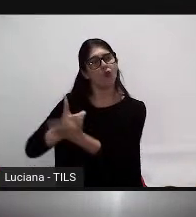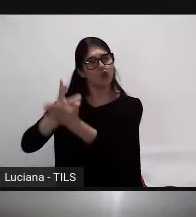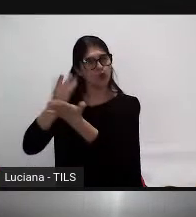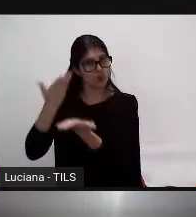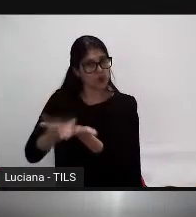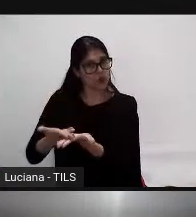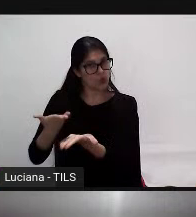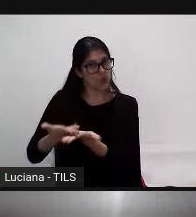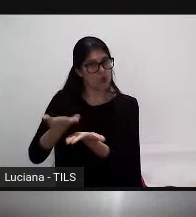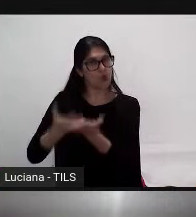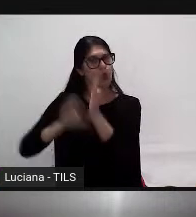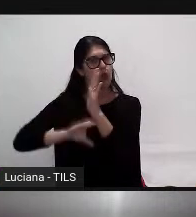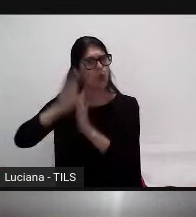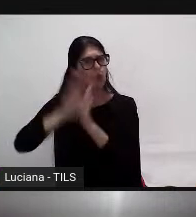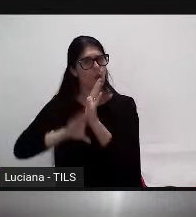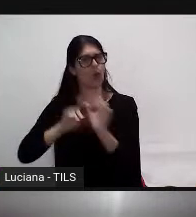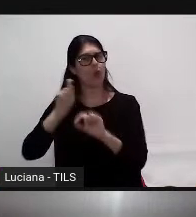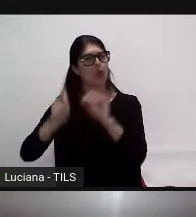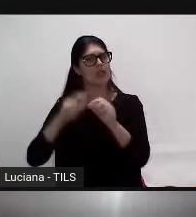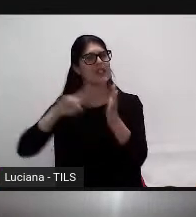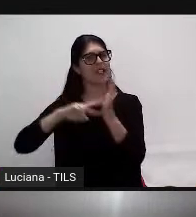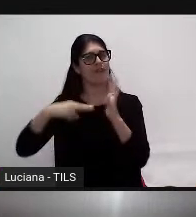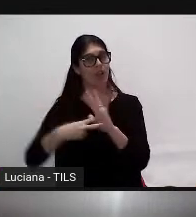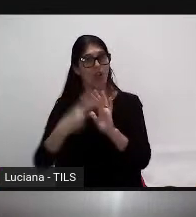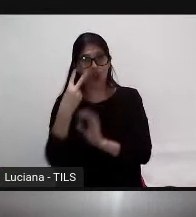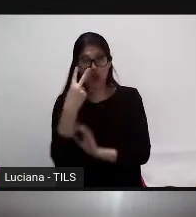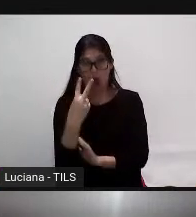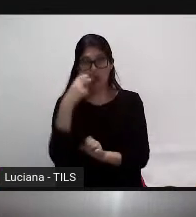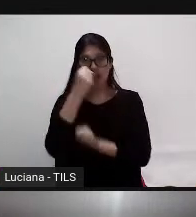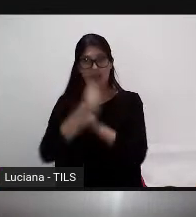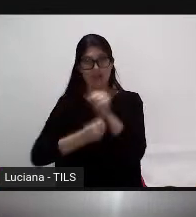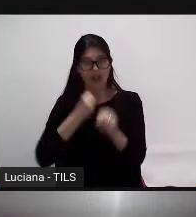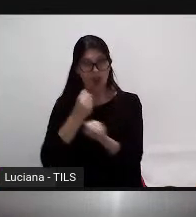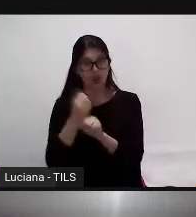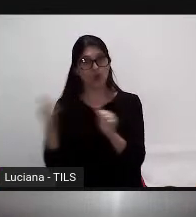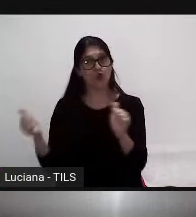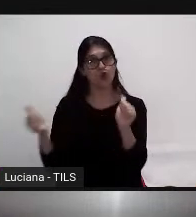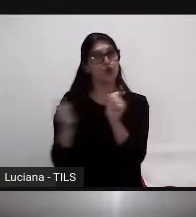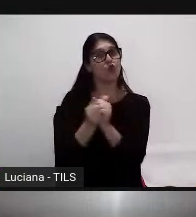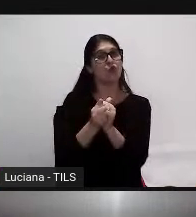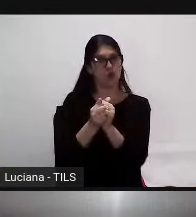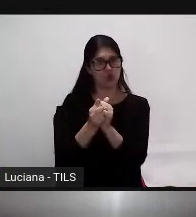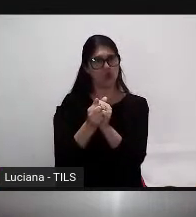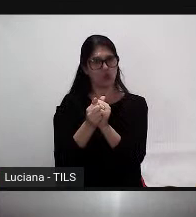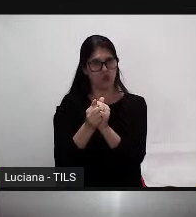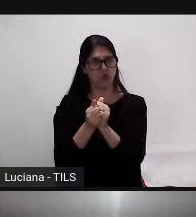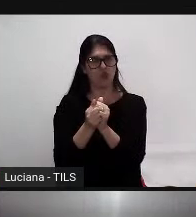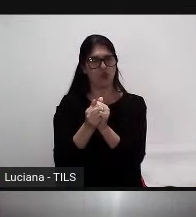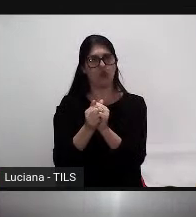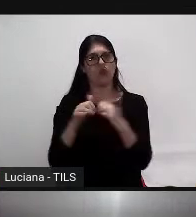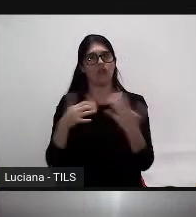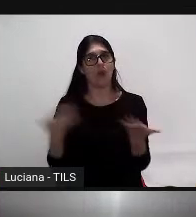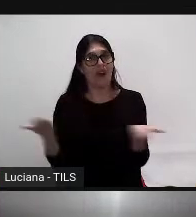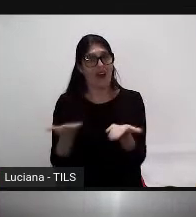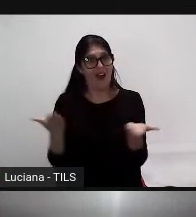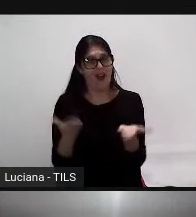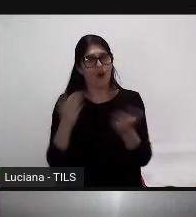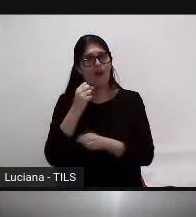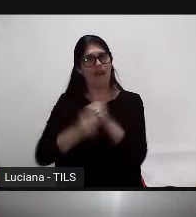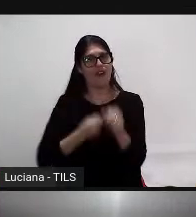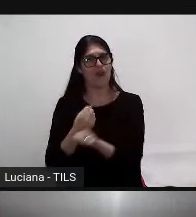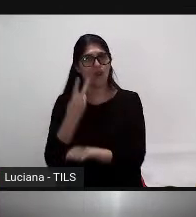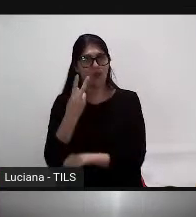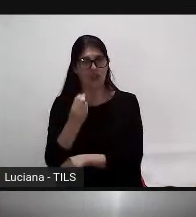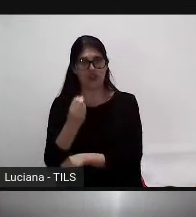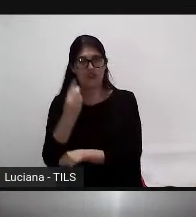a realização de 2 anos escolares em um. Então, durante o ano 2021, esses cursos ao DIVID e meio ambiente